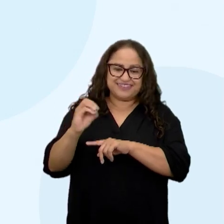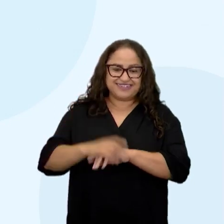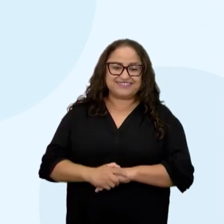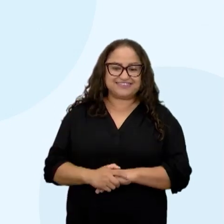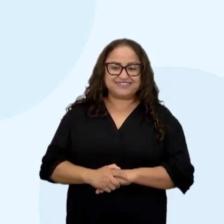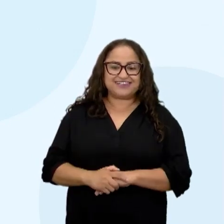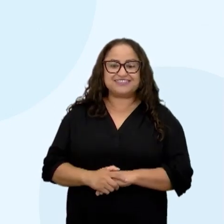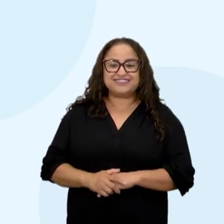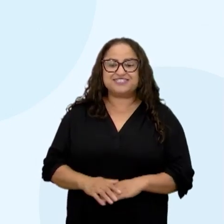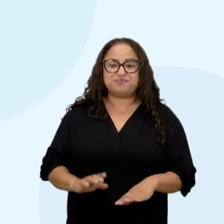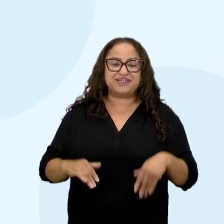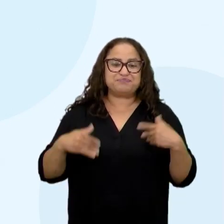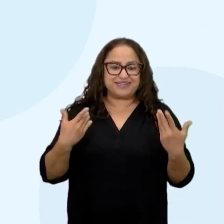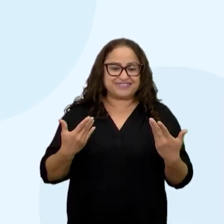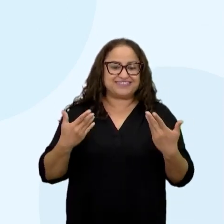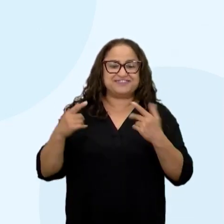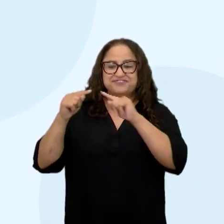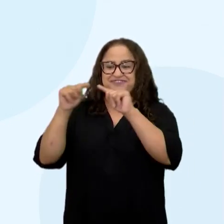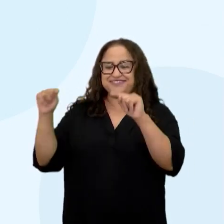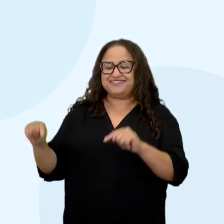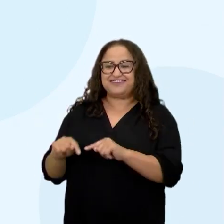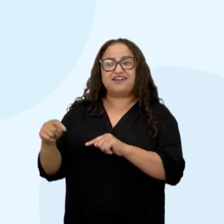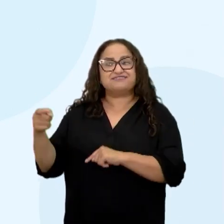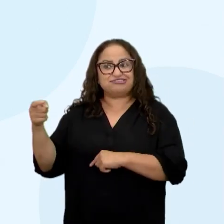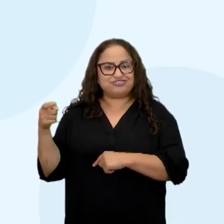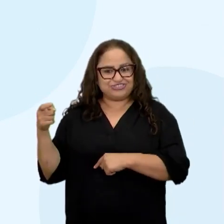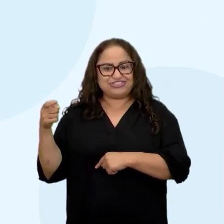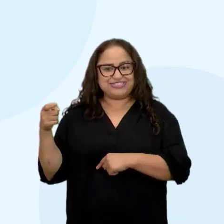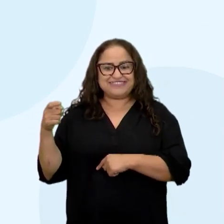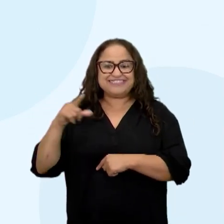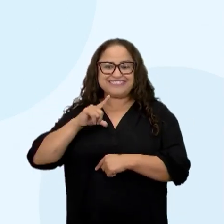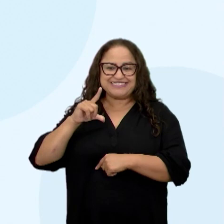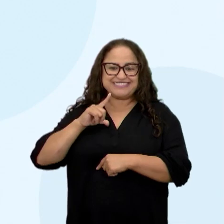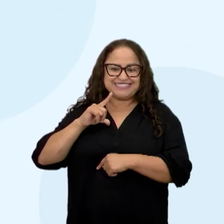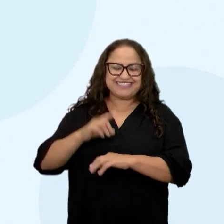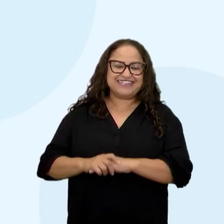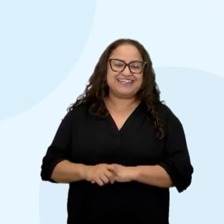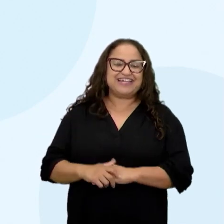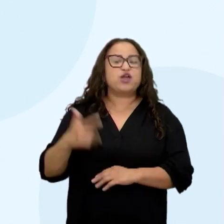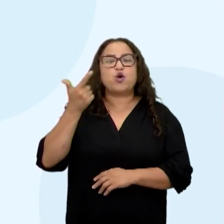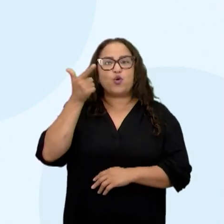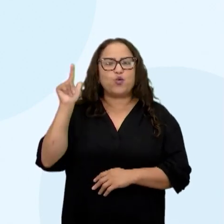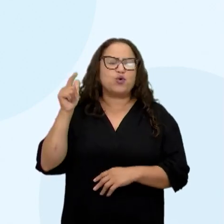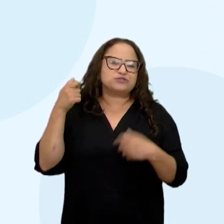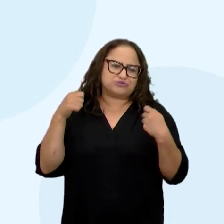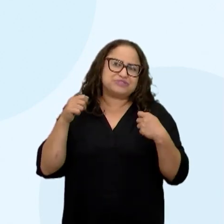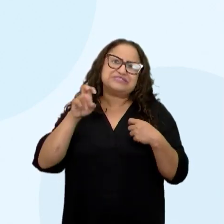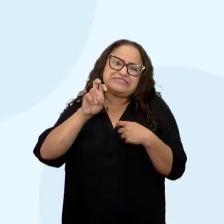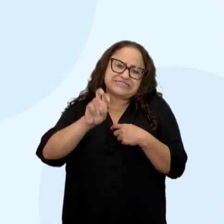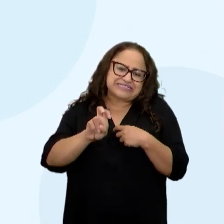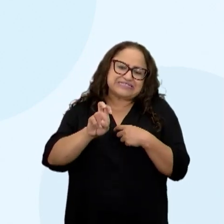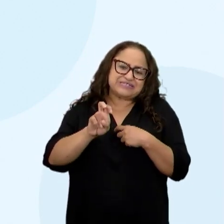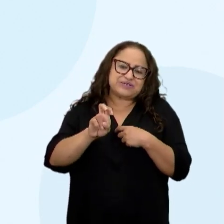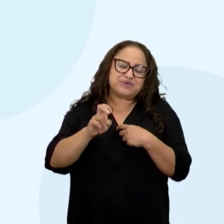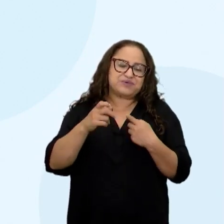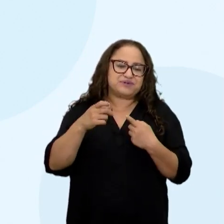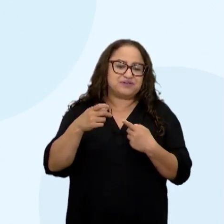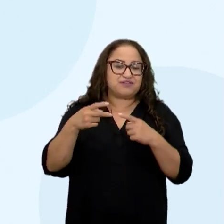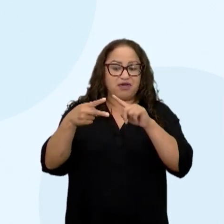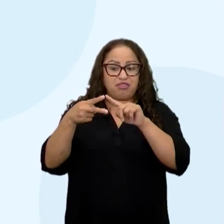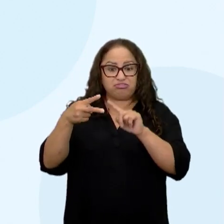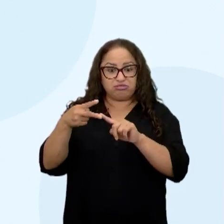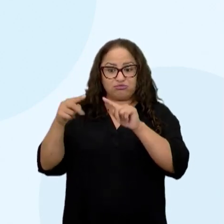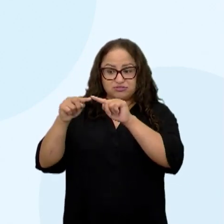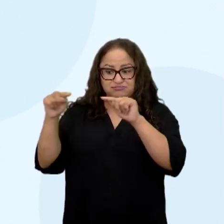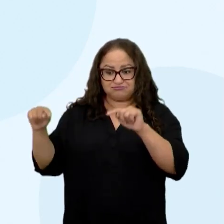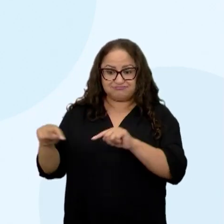cujo lado é x que sempre tem que ser o lado do quadradinho né e o outro vai ter que ser cinco tem que ser dois